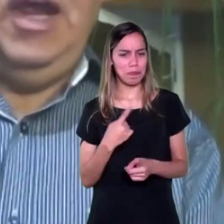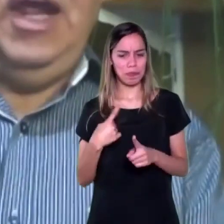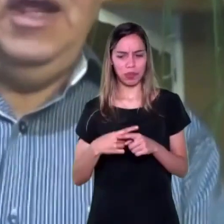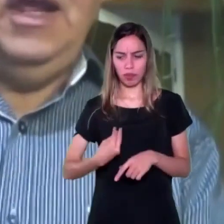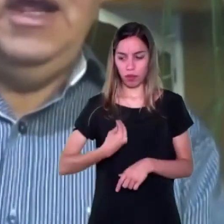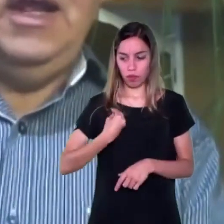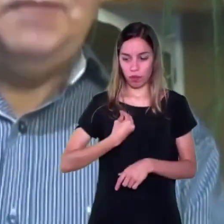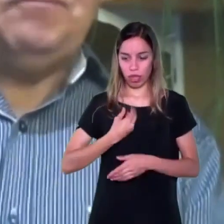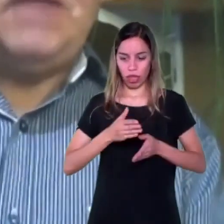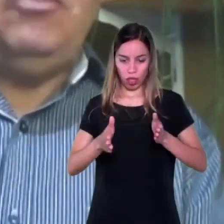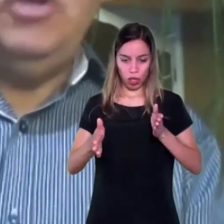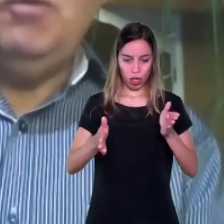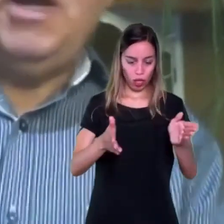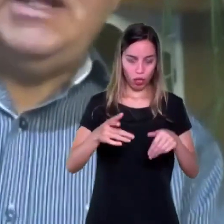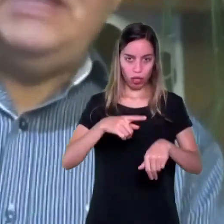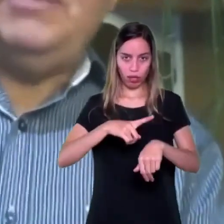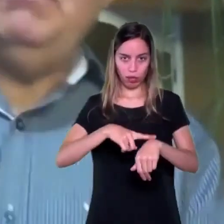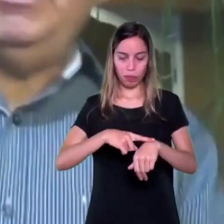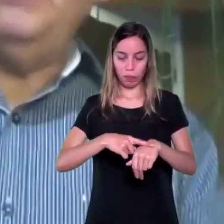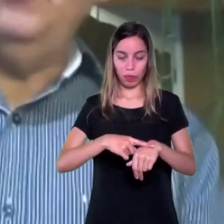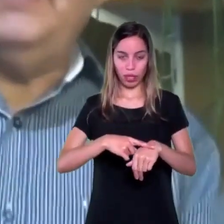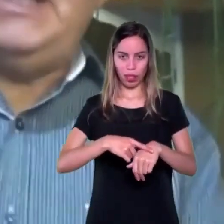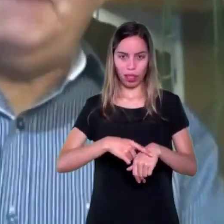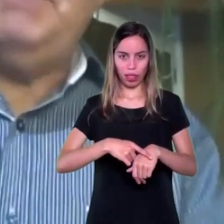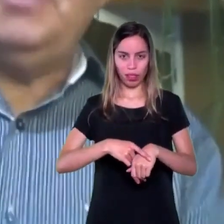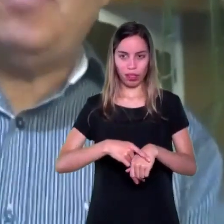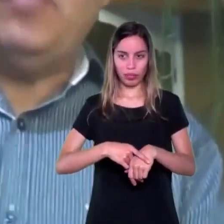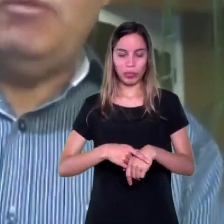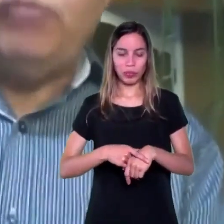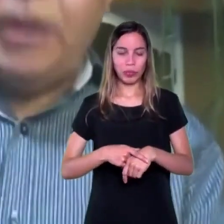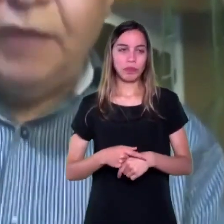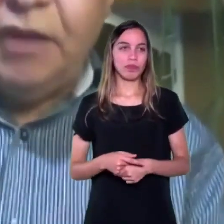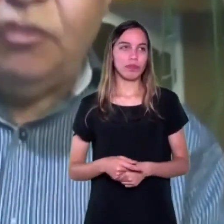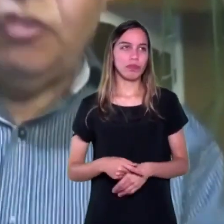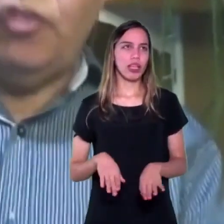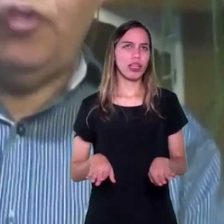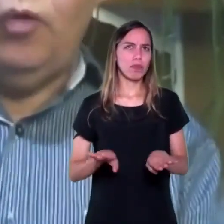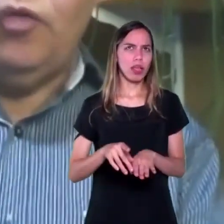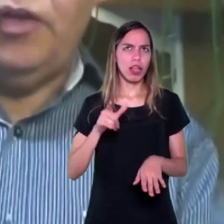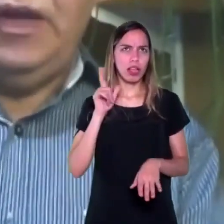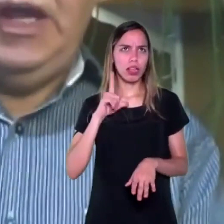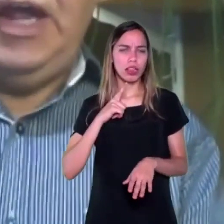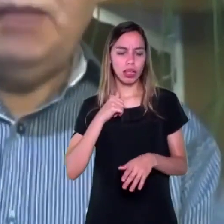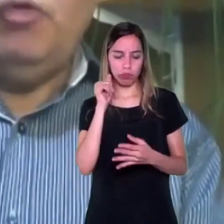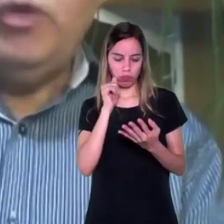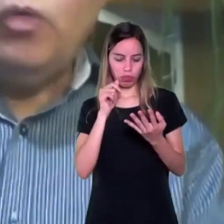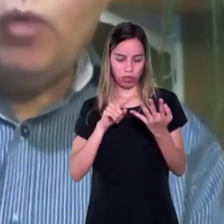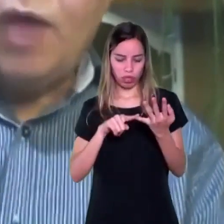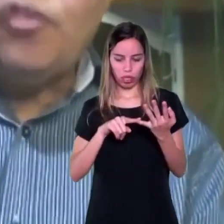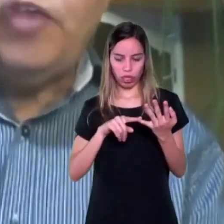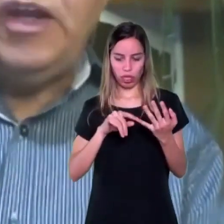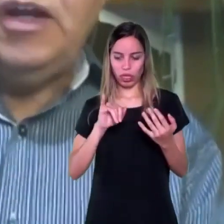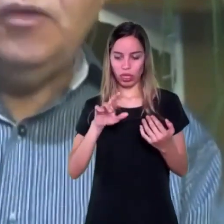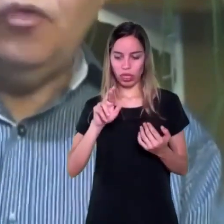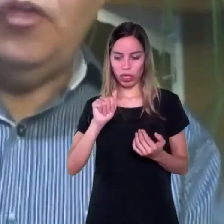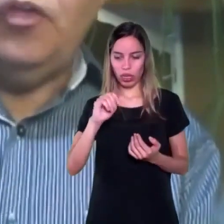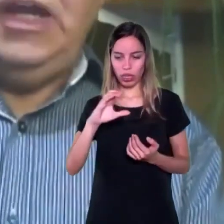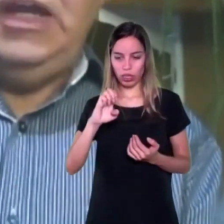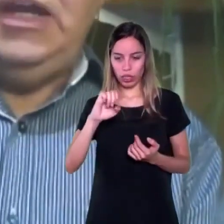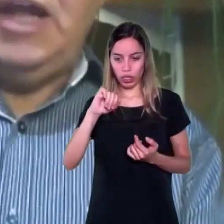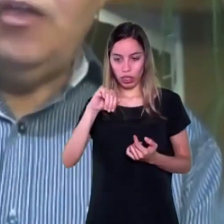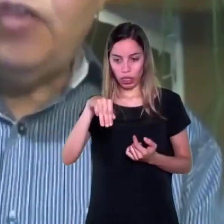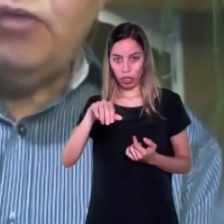intensas. Tinha uma que também, a dona Iracema Fernandes de Souza, ela morreu com quase 100